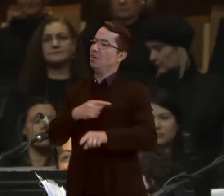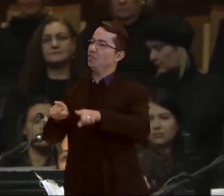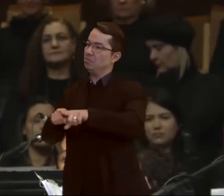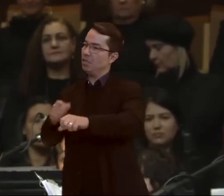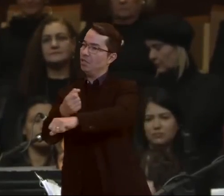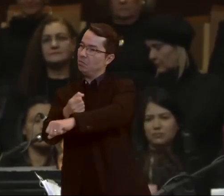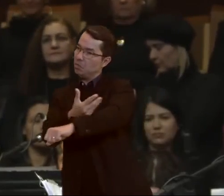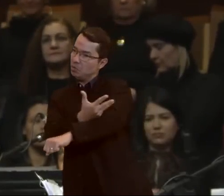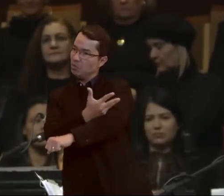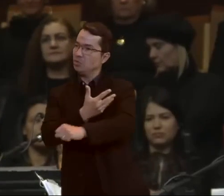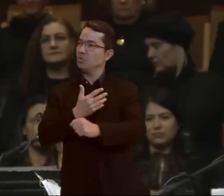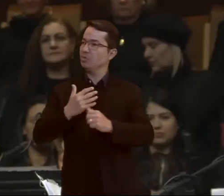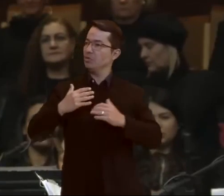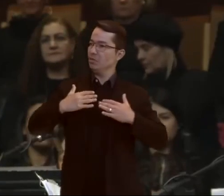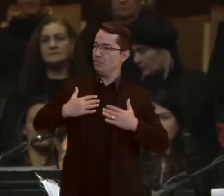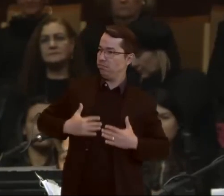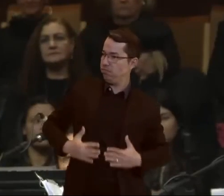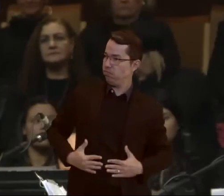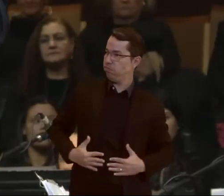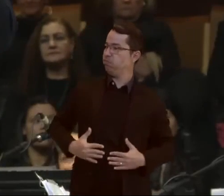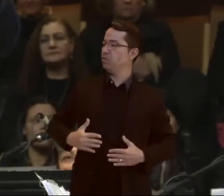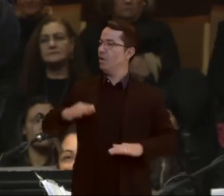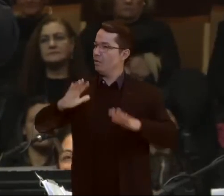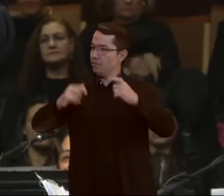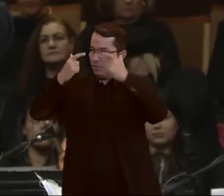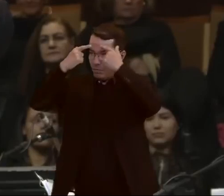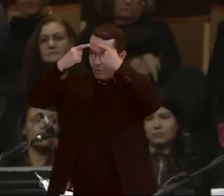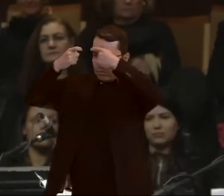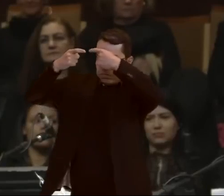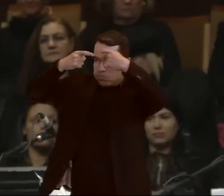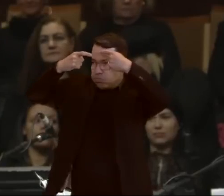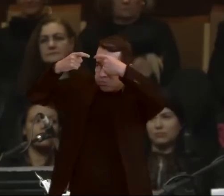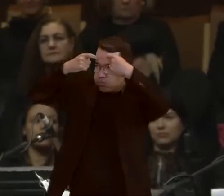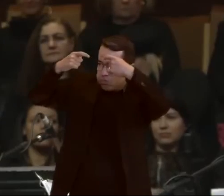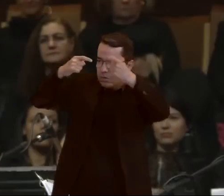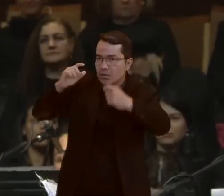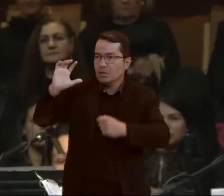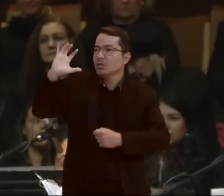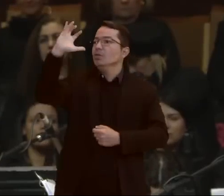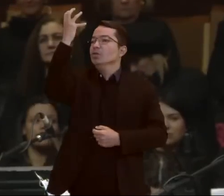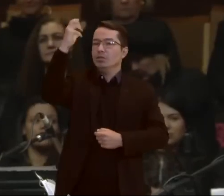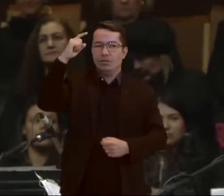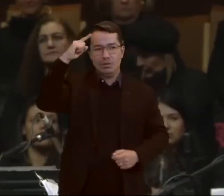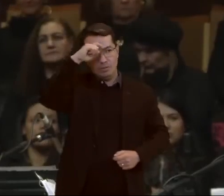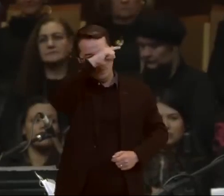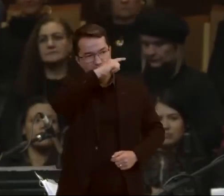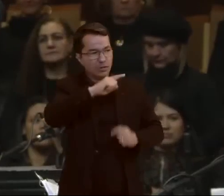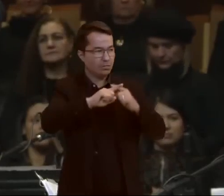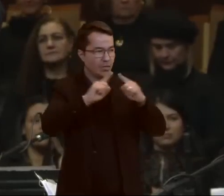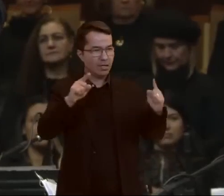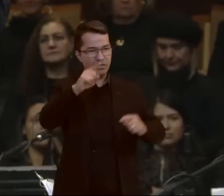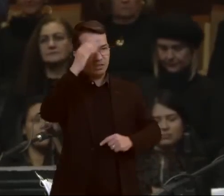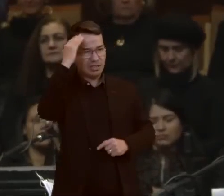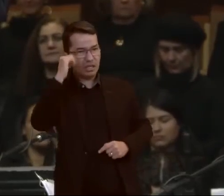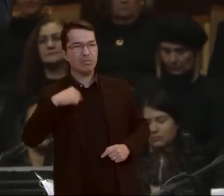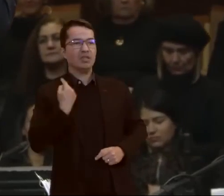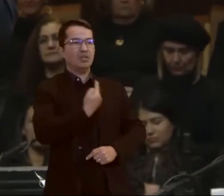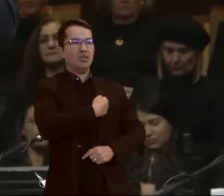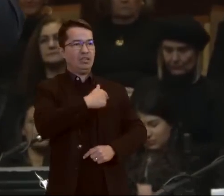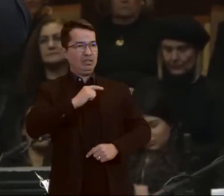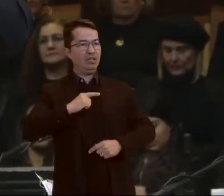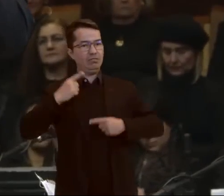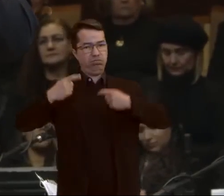de ser. Nós temos batalhas que são espirituais, mas muita gente fica aprisionada